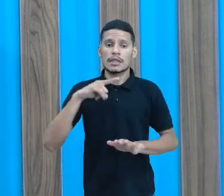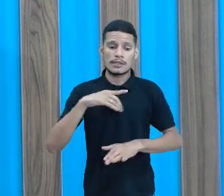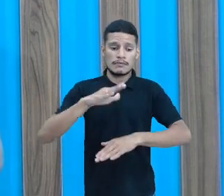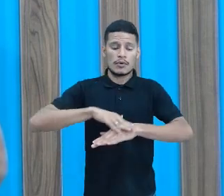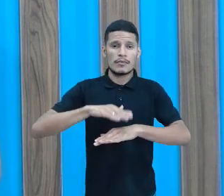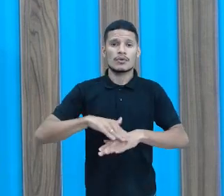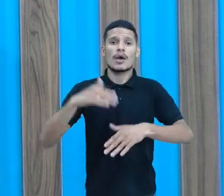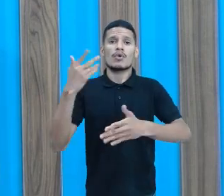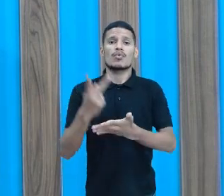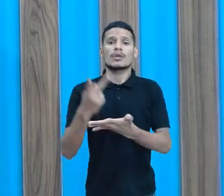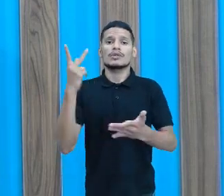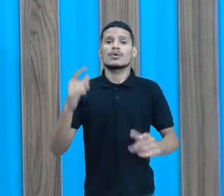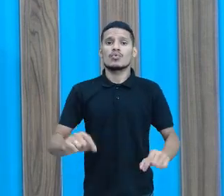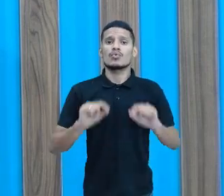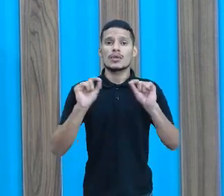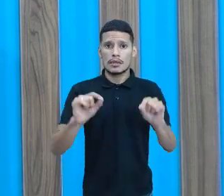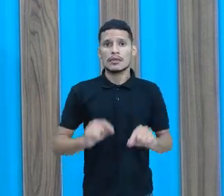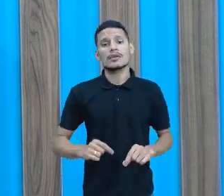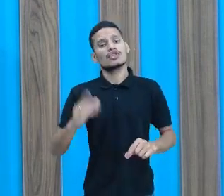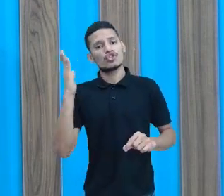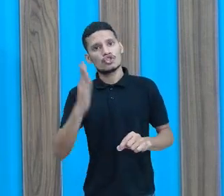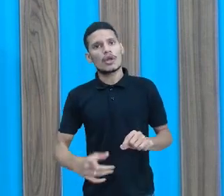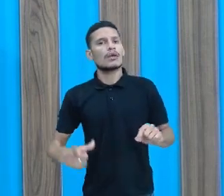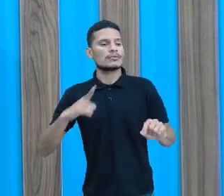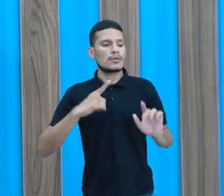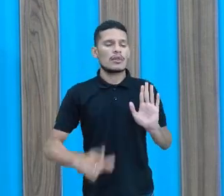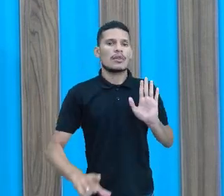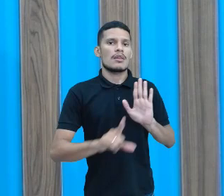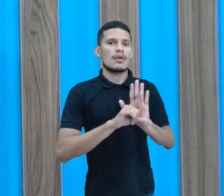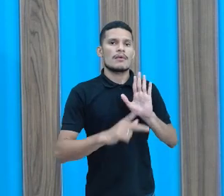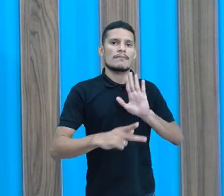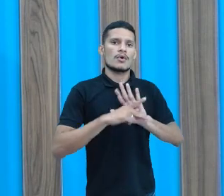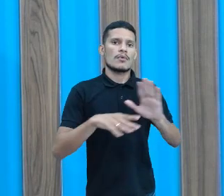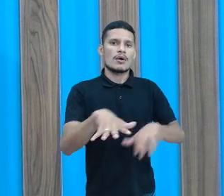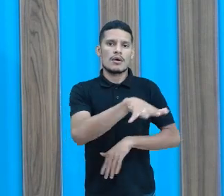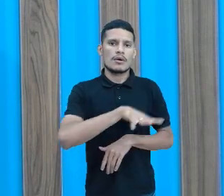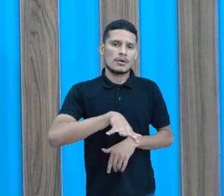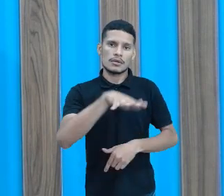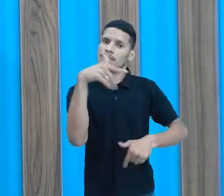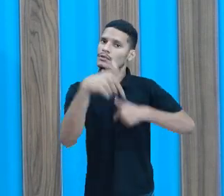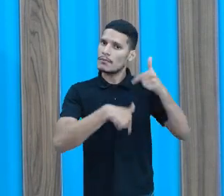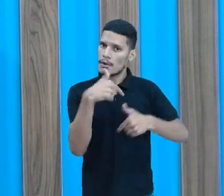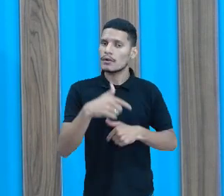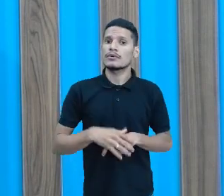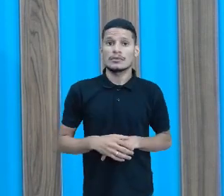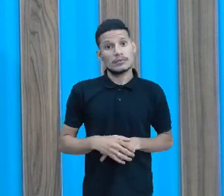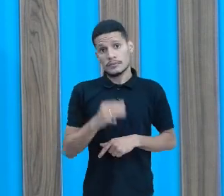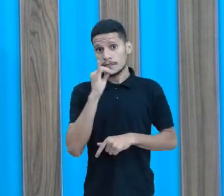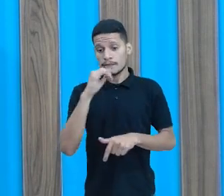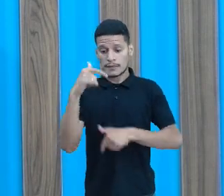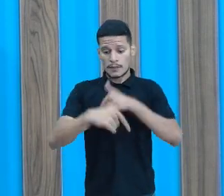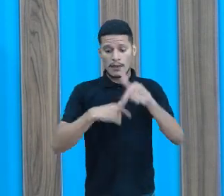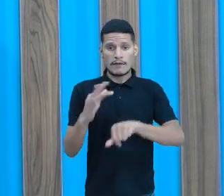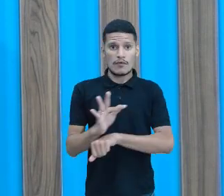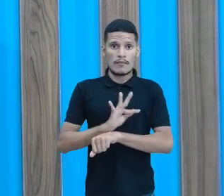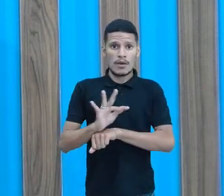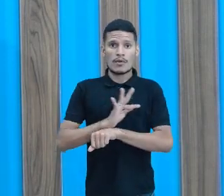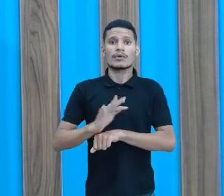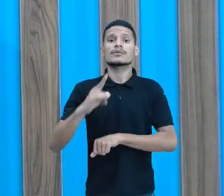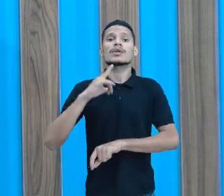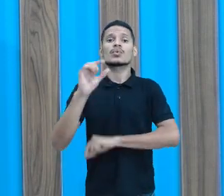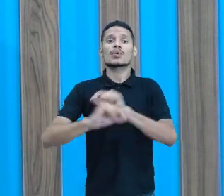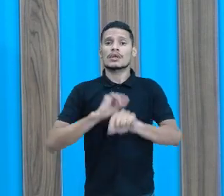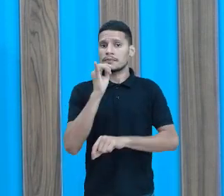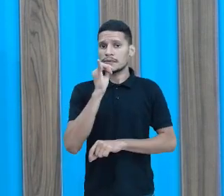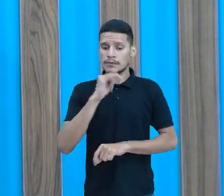deve acontecer de acordo com as leis do mundo do trabalho. Então, o trabalho formal, ele se caracteriza